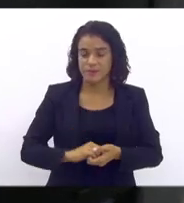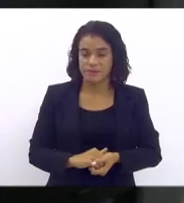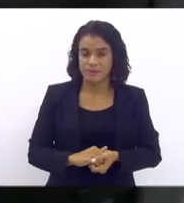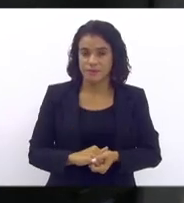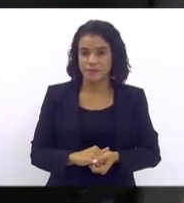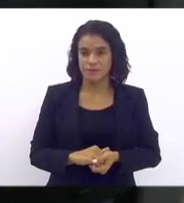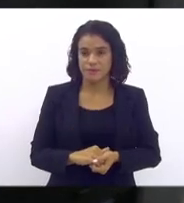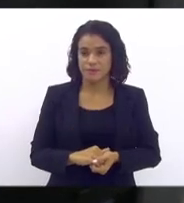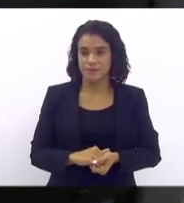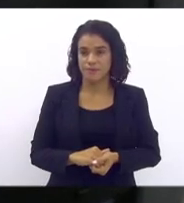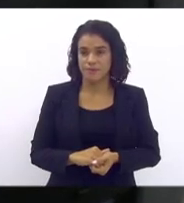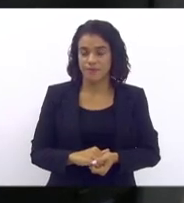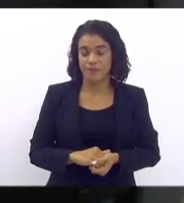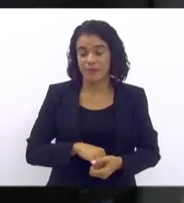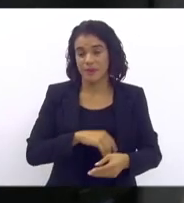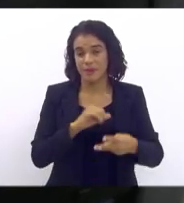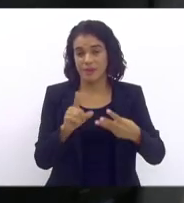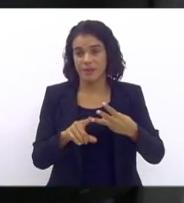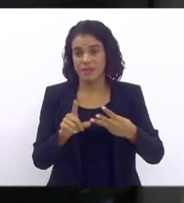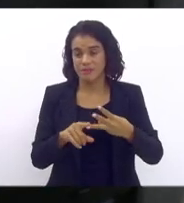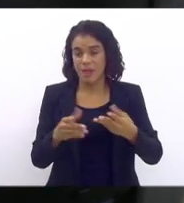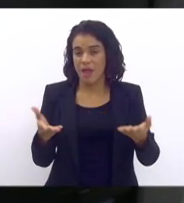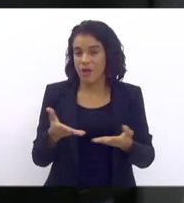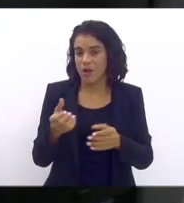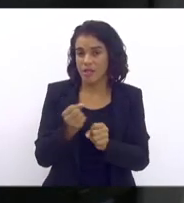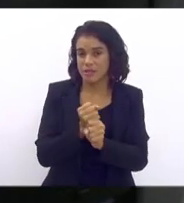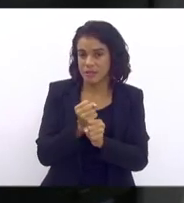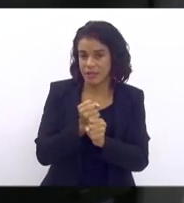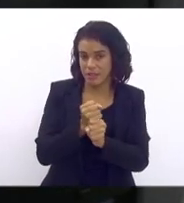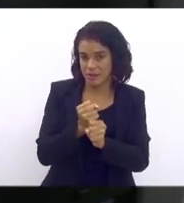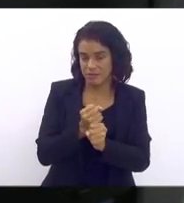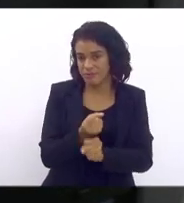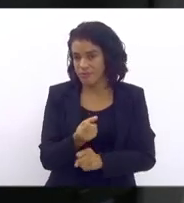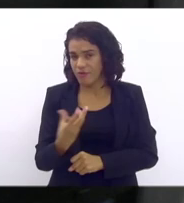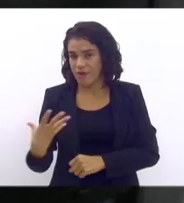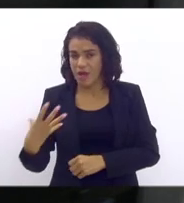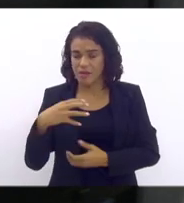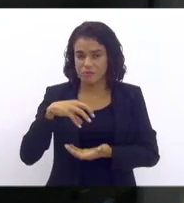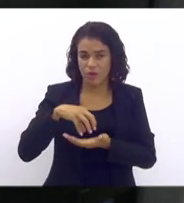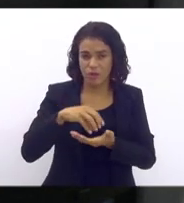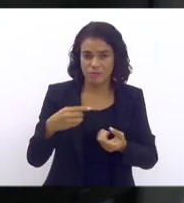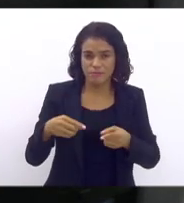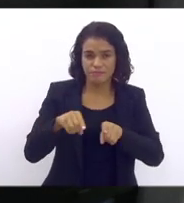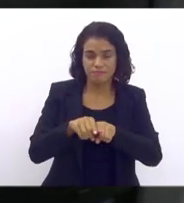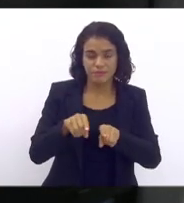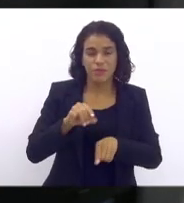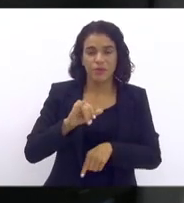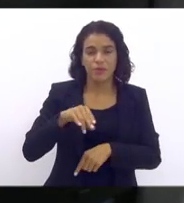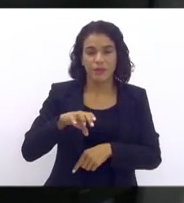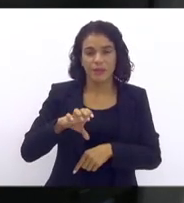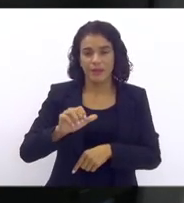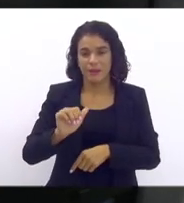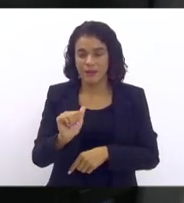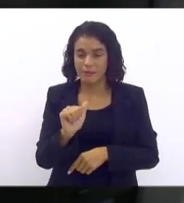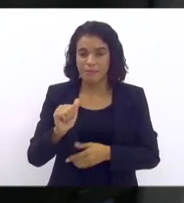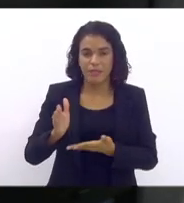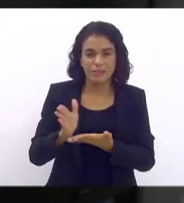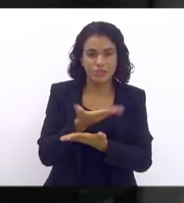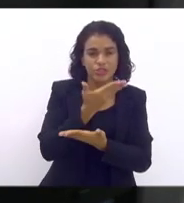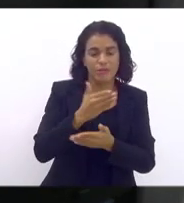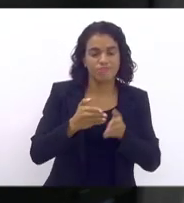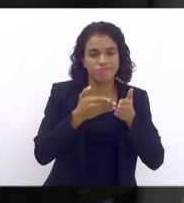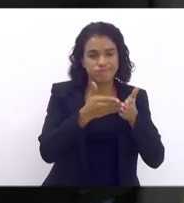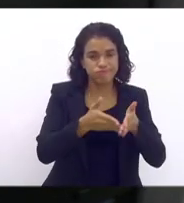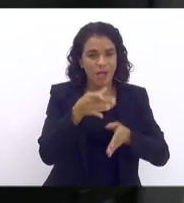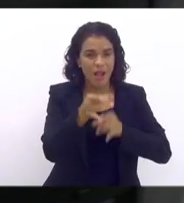tomadas terceira este ano vários orgos como a participação do Ina realizaram uma força tarefa para retirar as embarcações